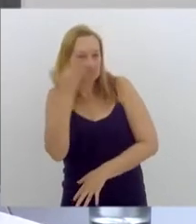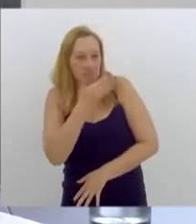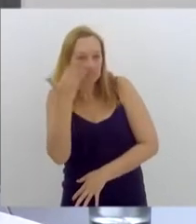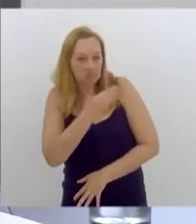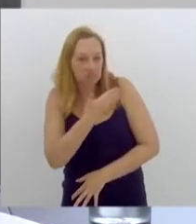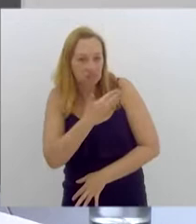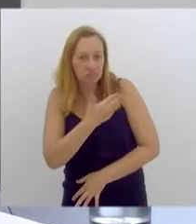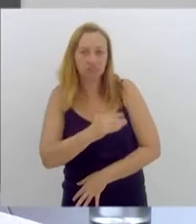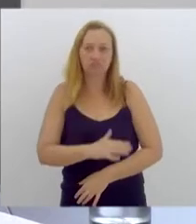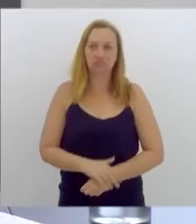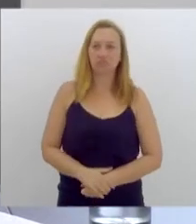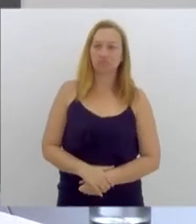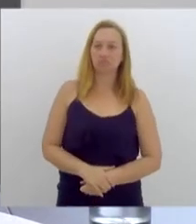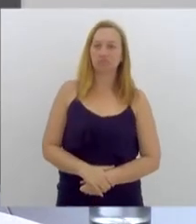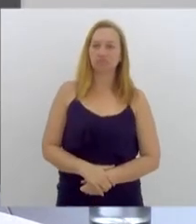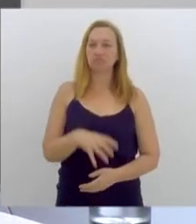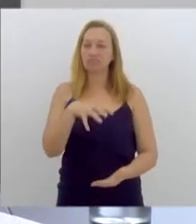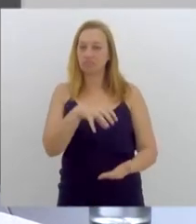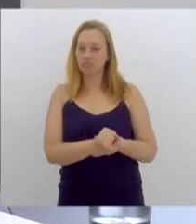o registro